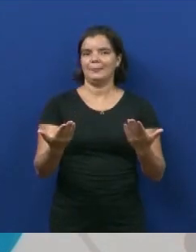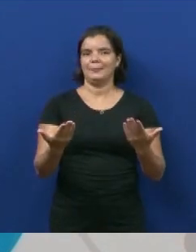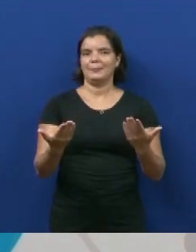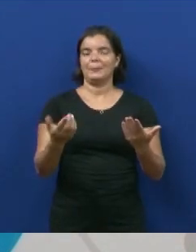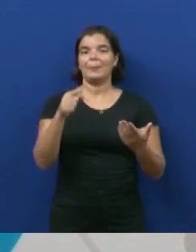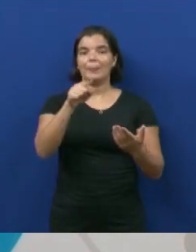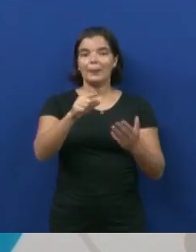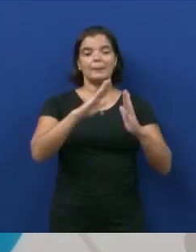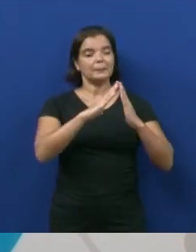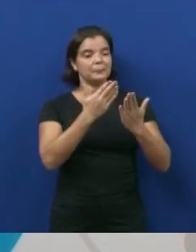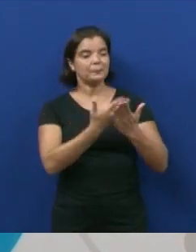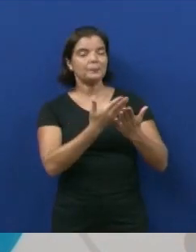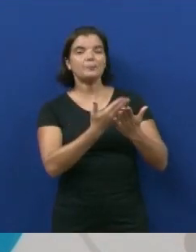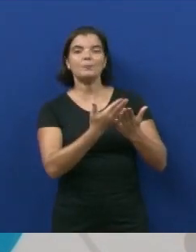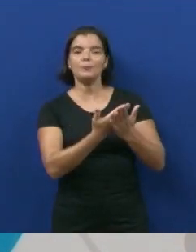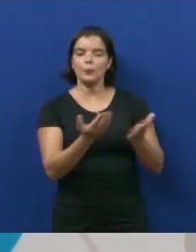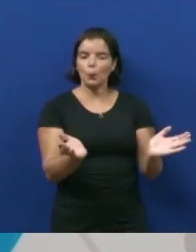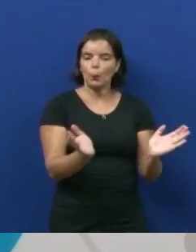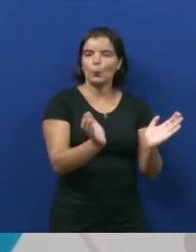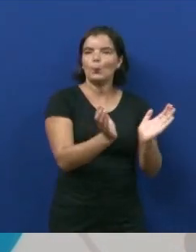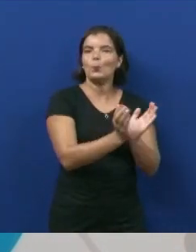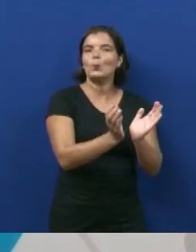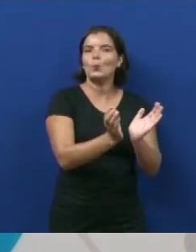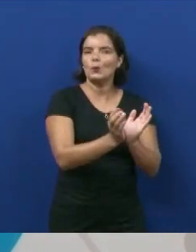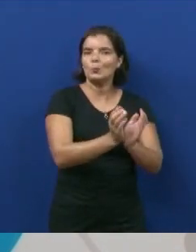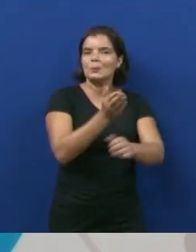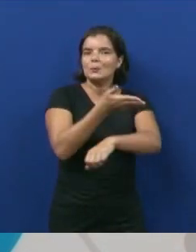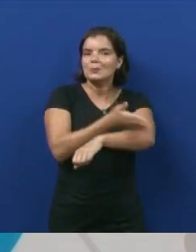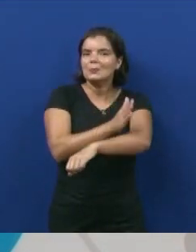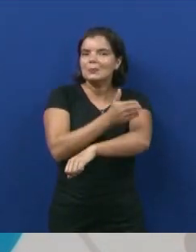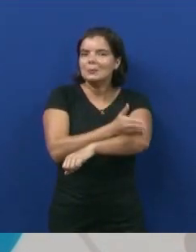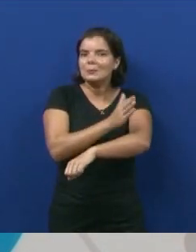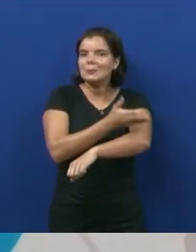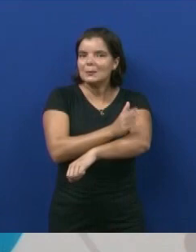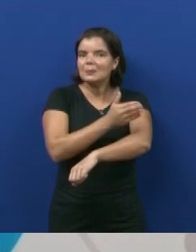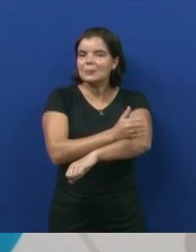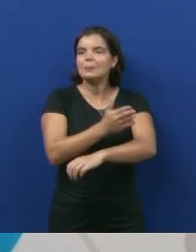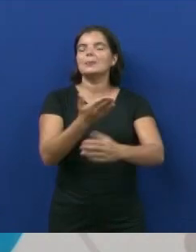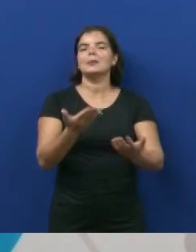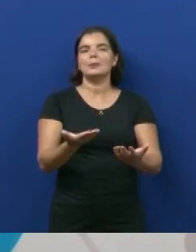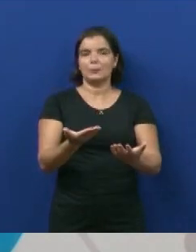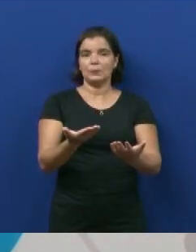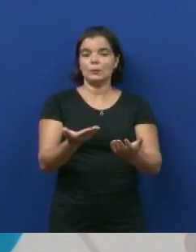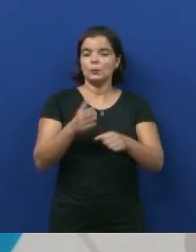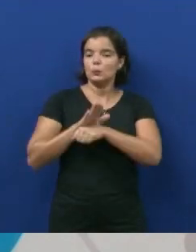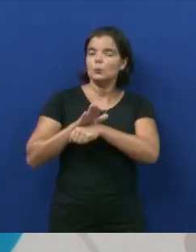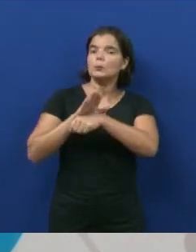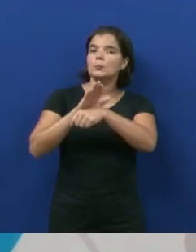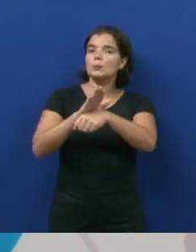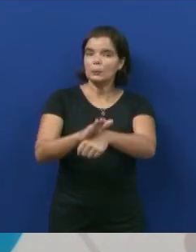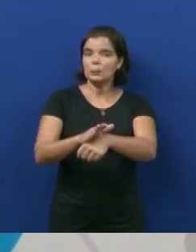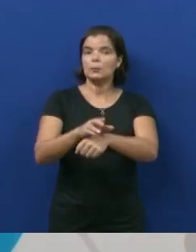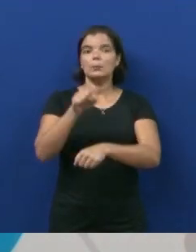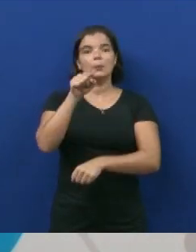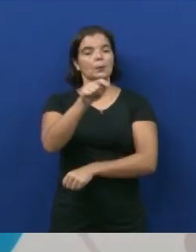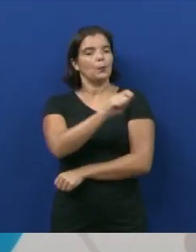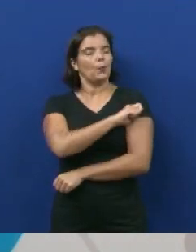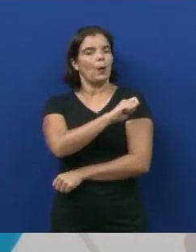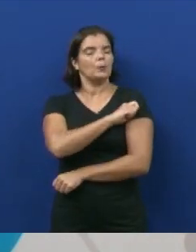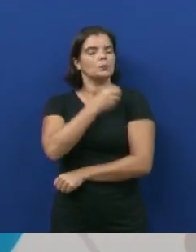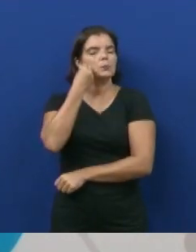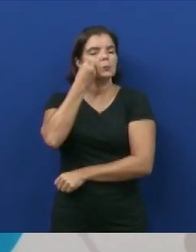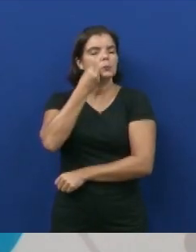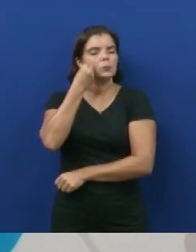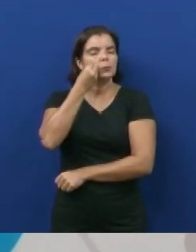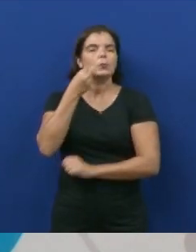função da escola é proporcionar um conjunto de práticas pré-estabelecidas, contribuindo para que o aluno